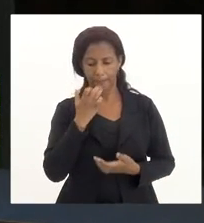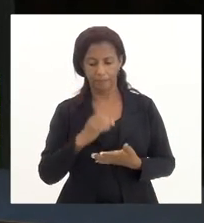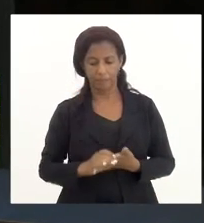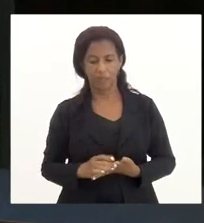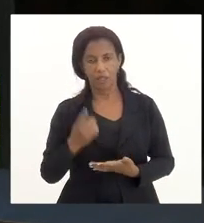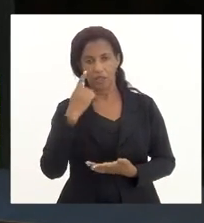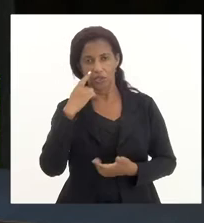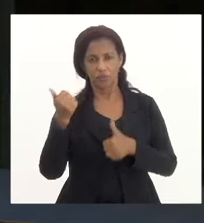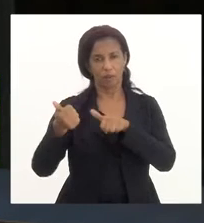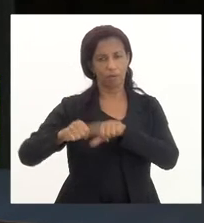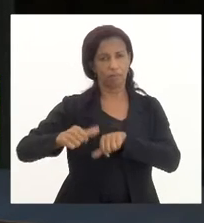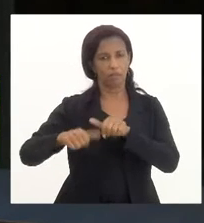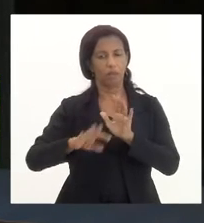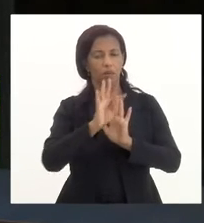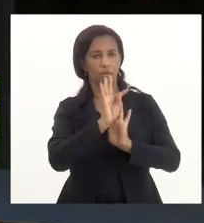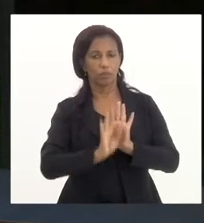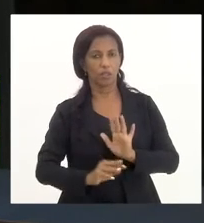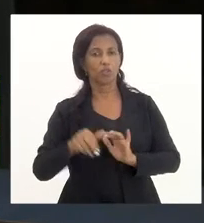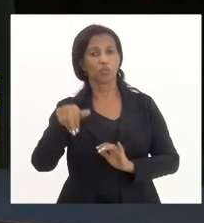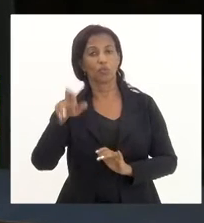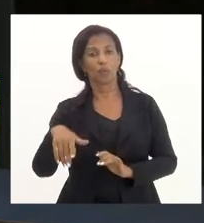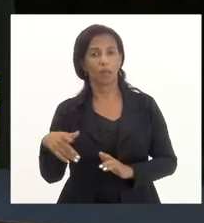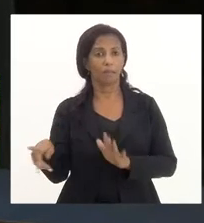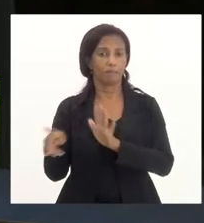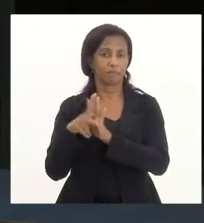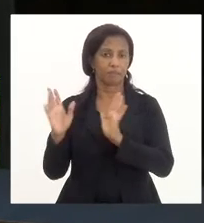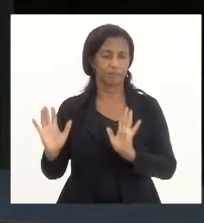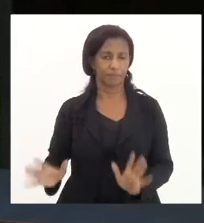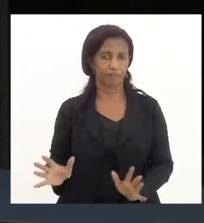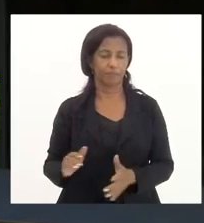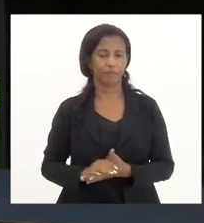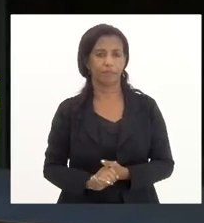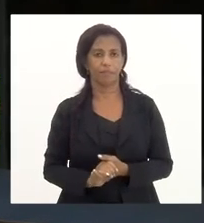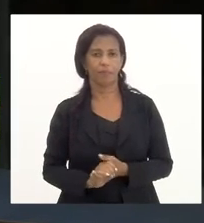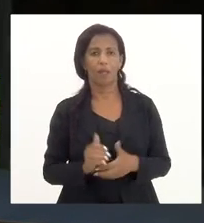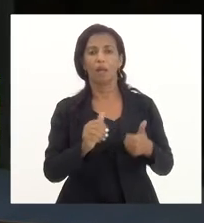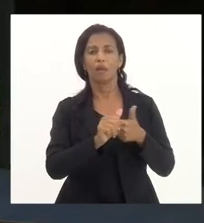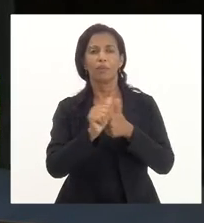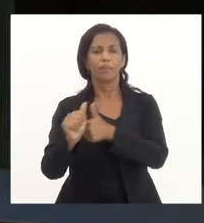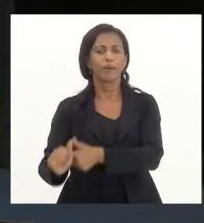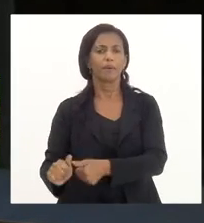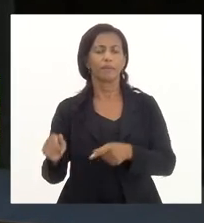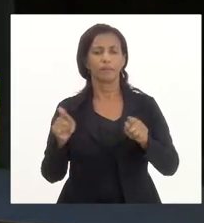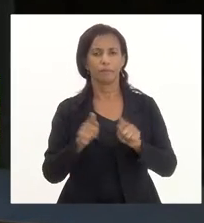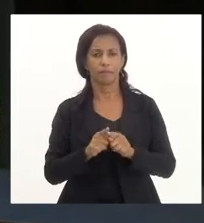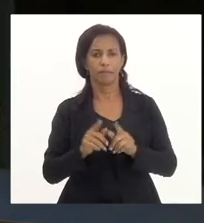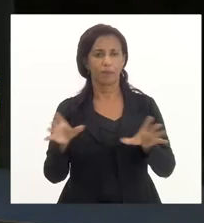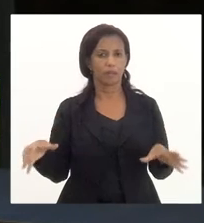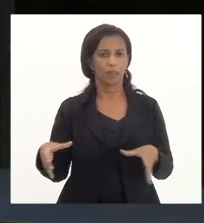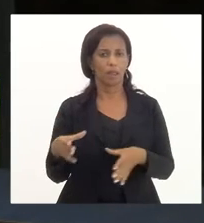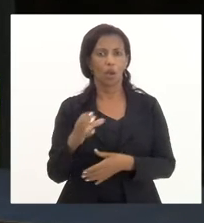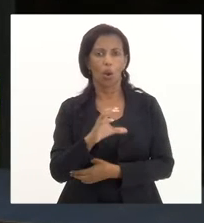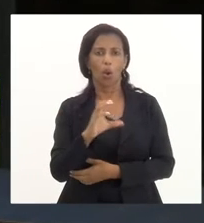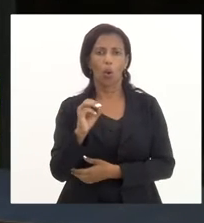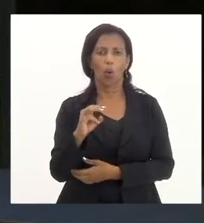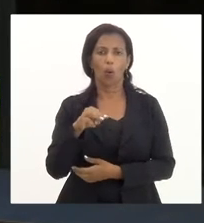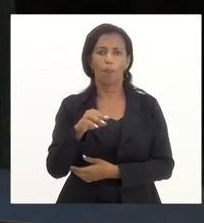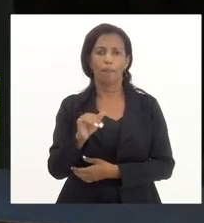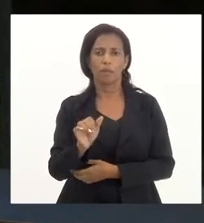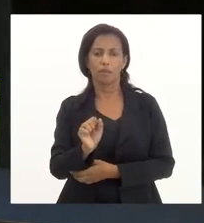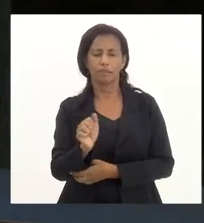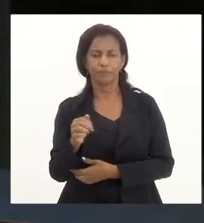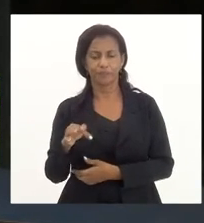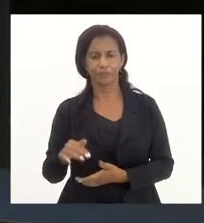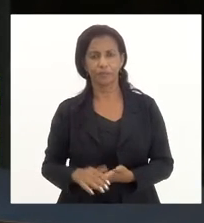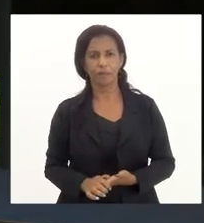vai verificar o texto com quem direito né o e do acompanhamento que a começar ao invés de tá